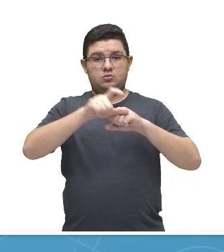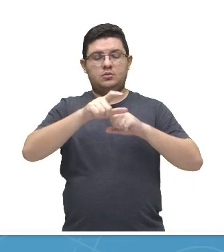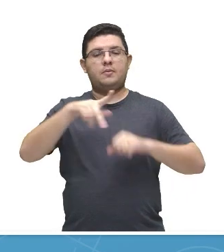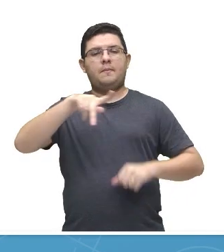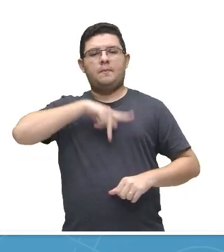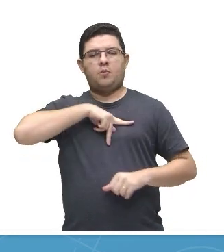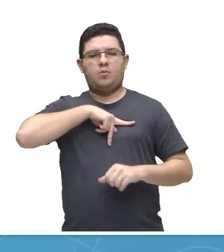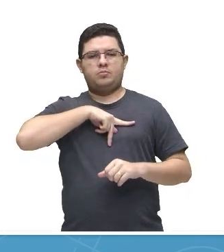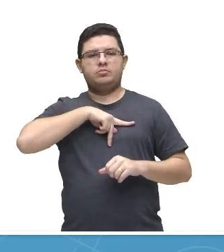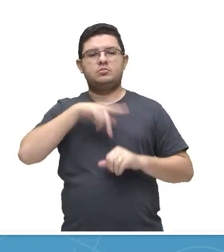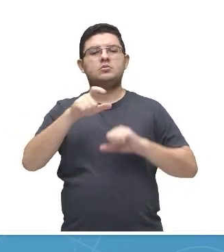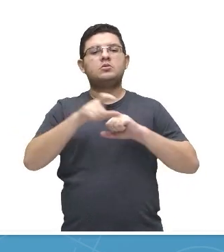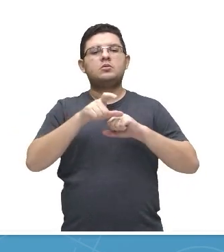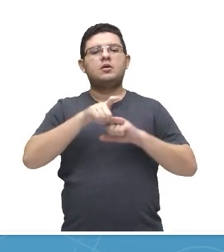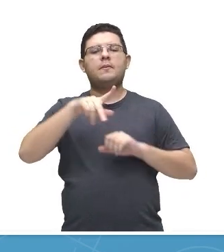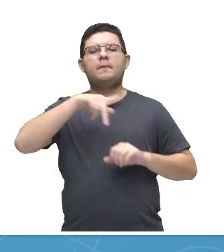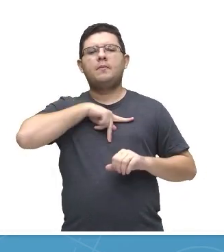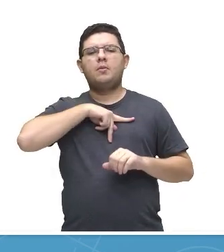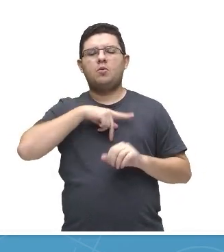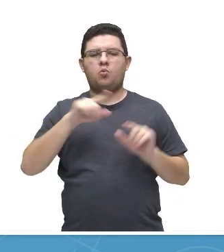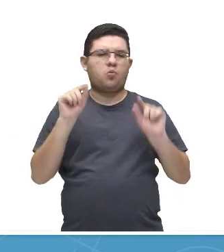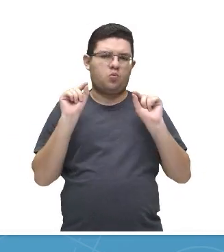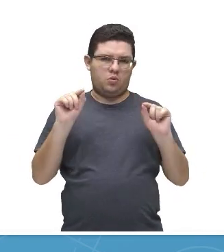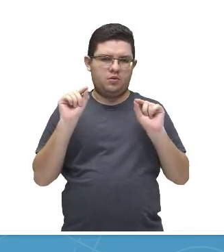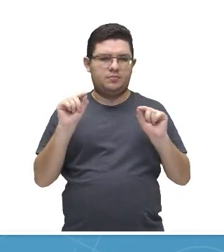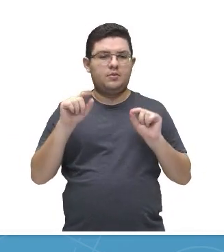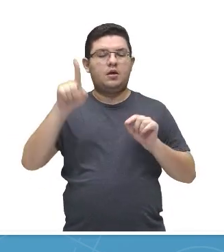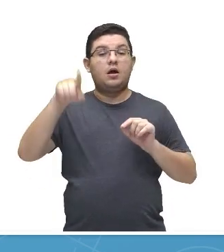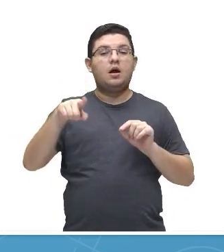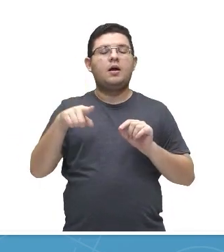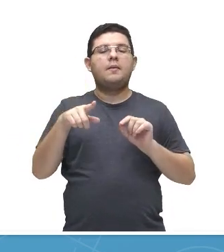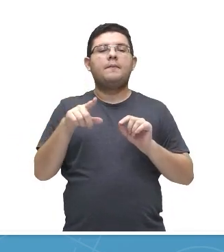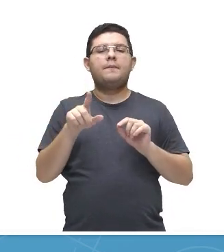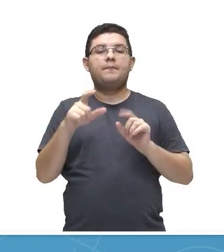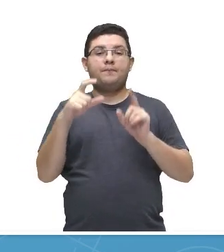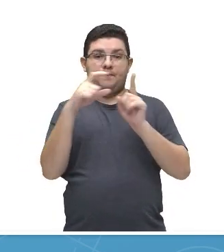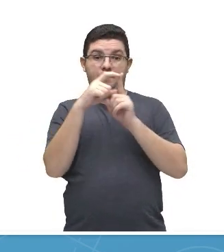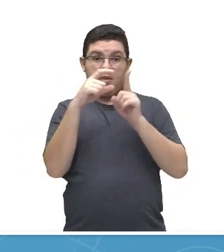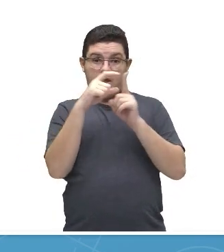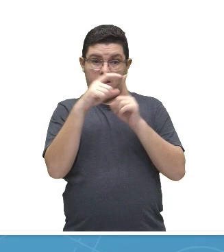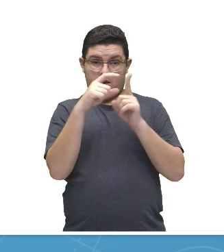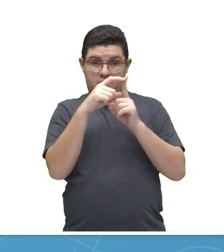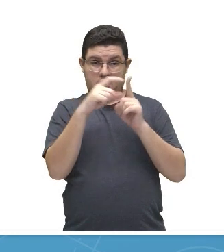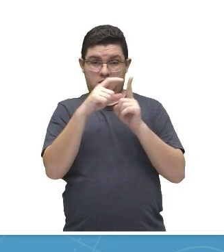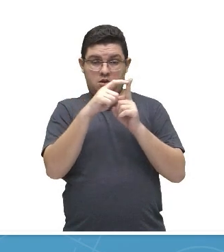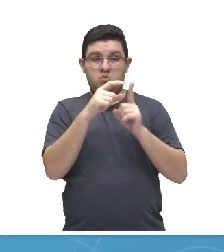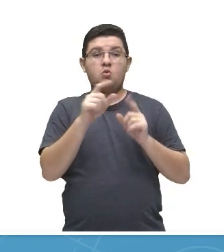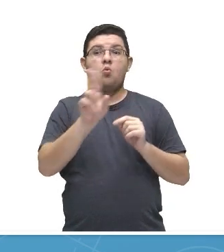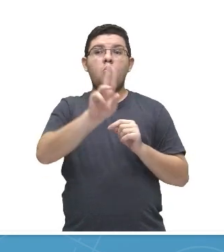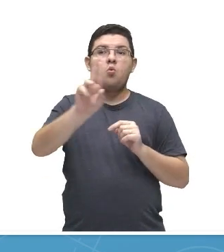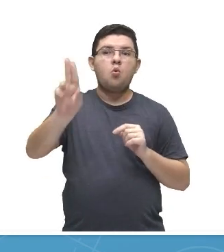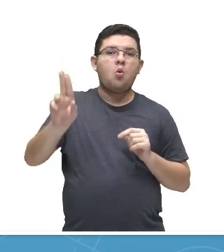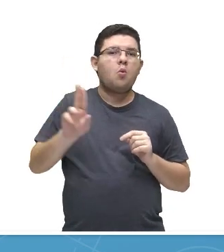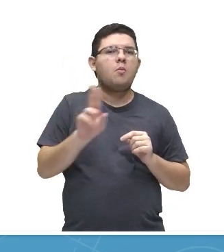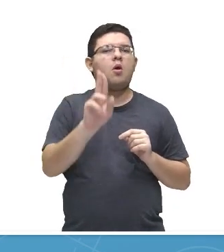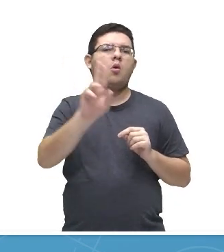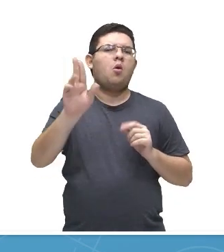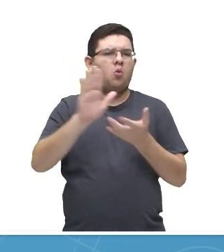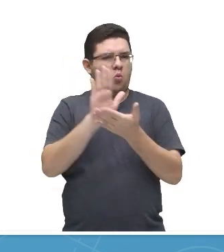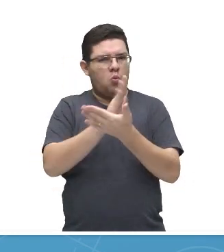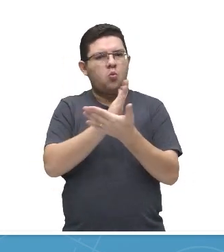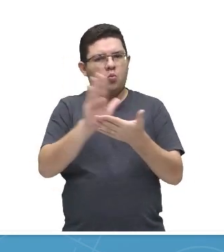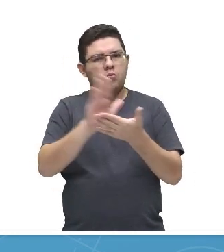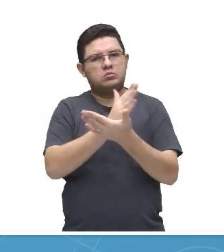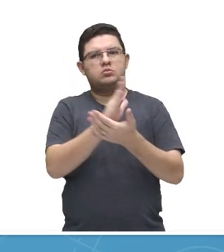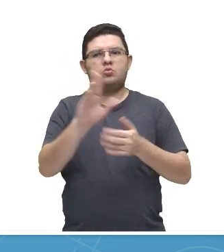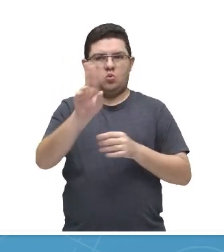é o substantivo próprio? É aquela palavra que dá nome, que nomeia os seres, conforme já dissemos,